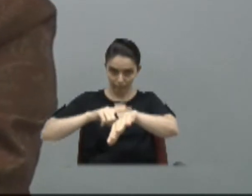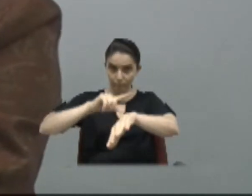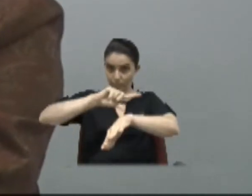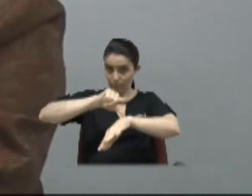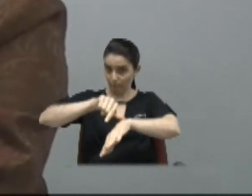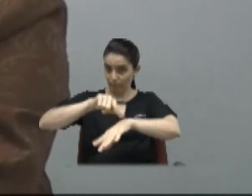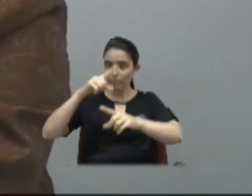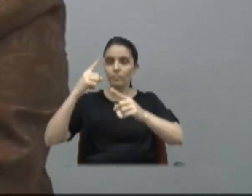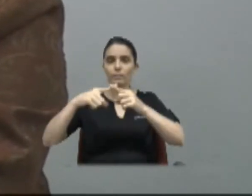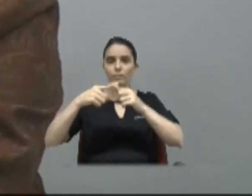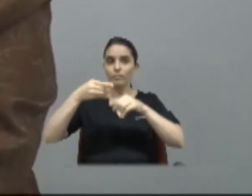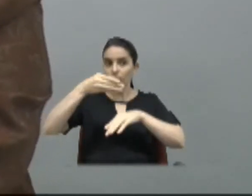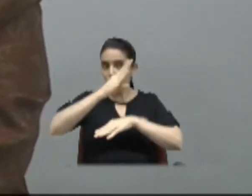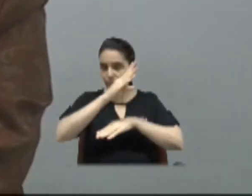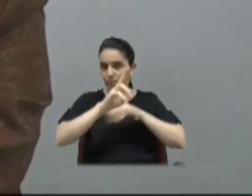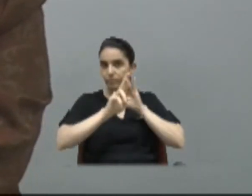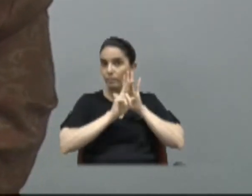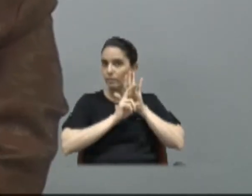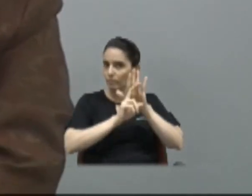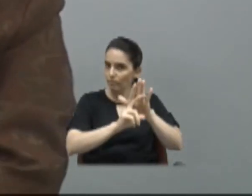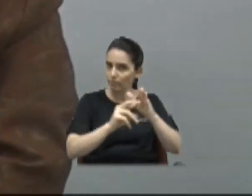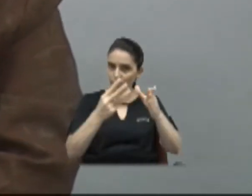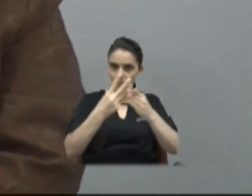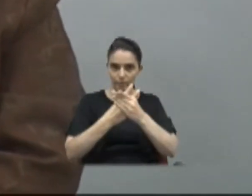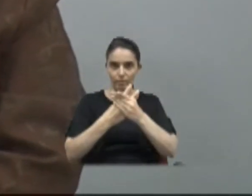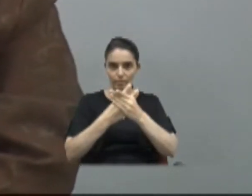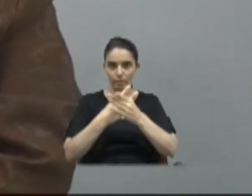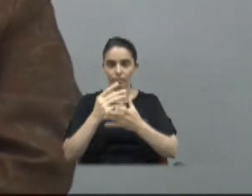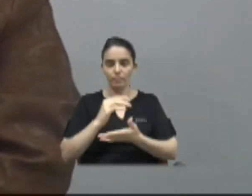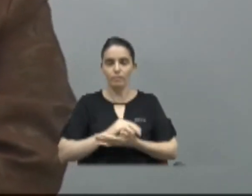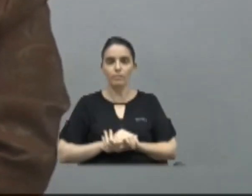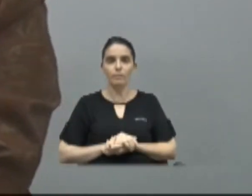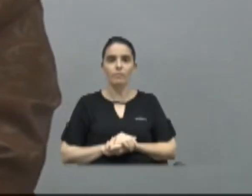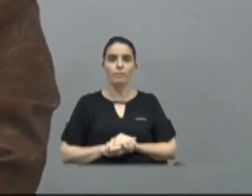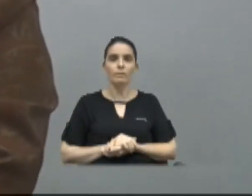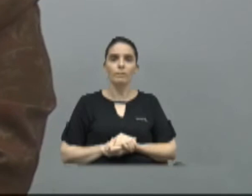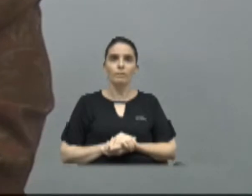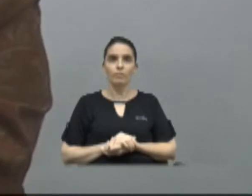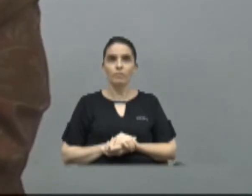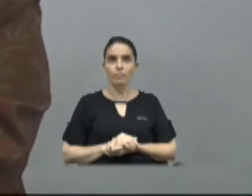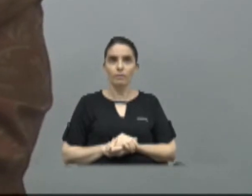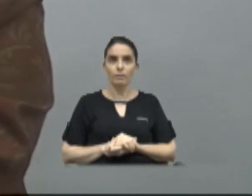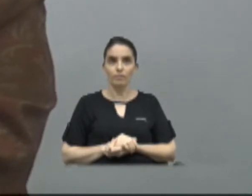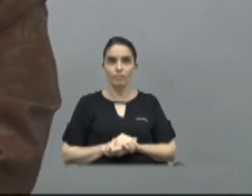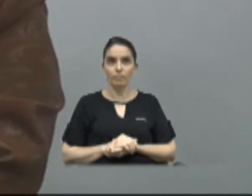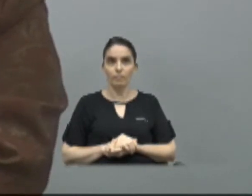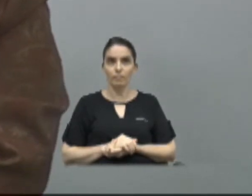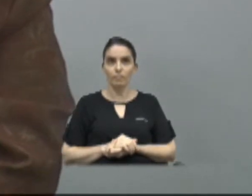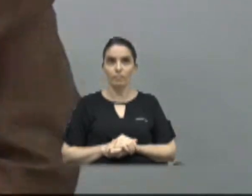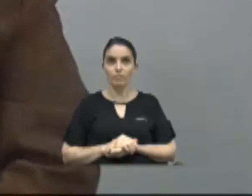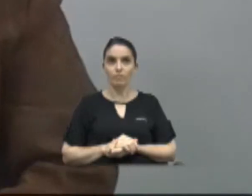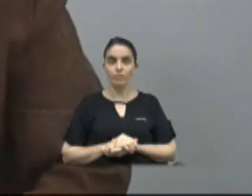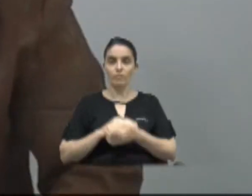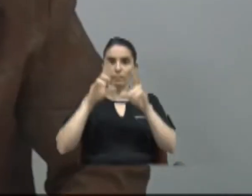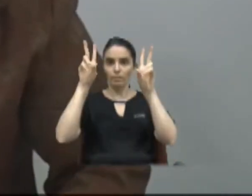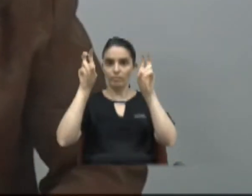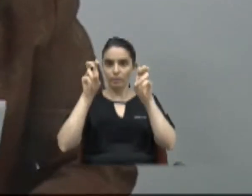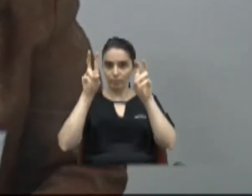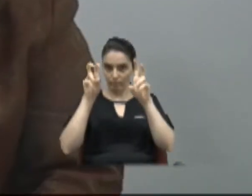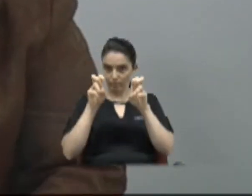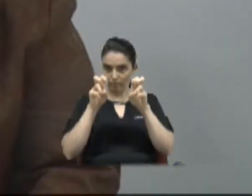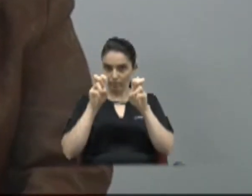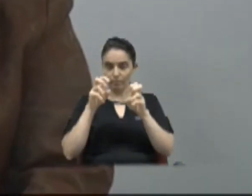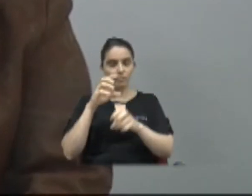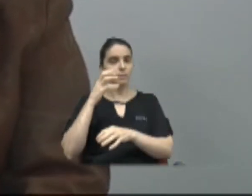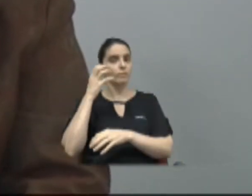nome da Câmara Municipal de Limeira. Bom, esse assunto foi o Dr.